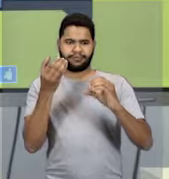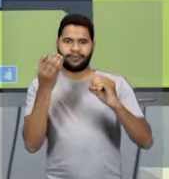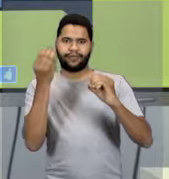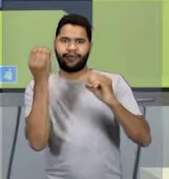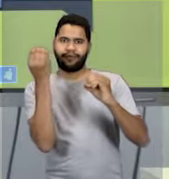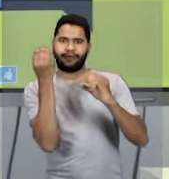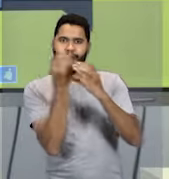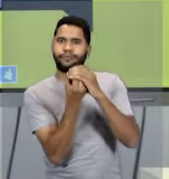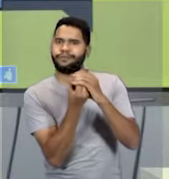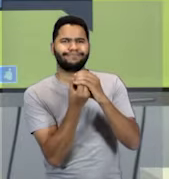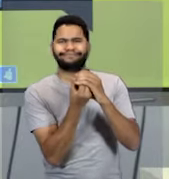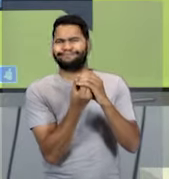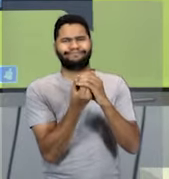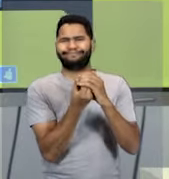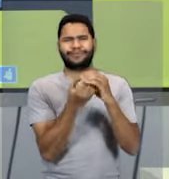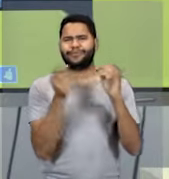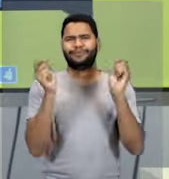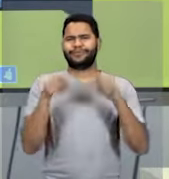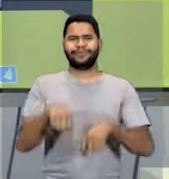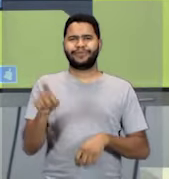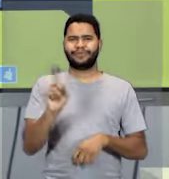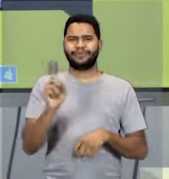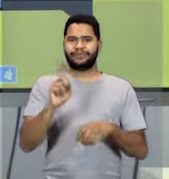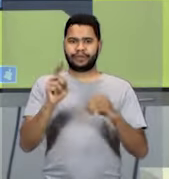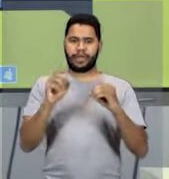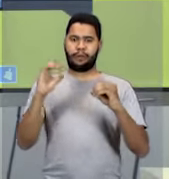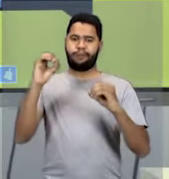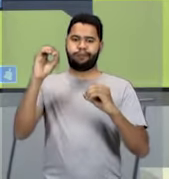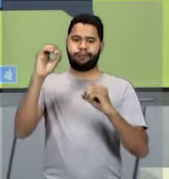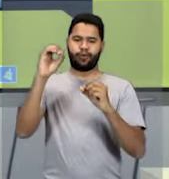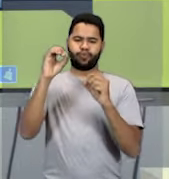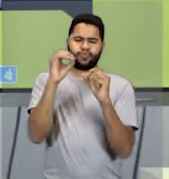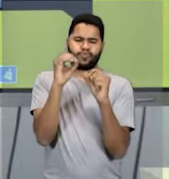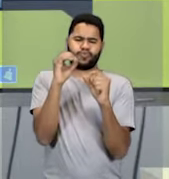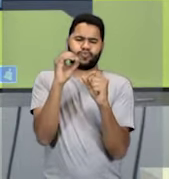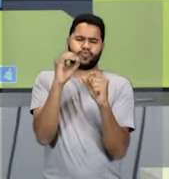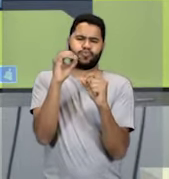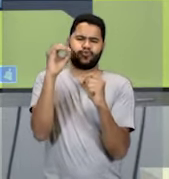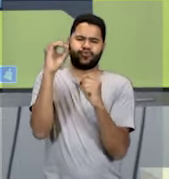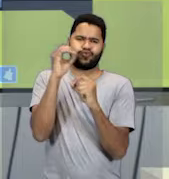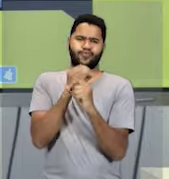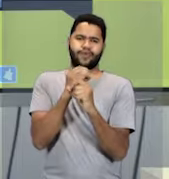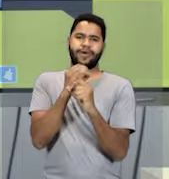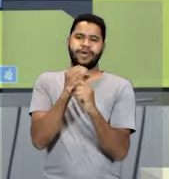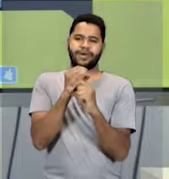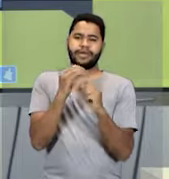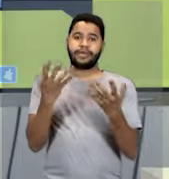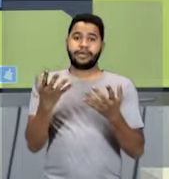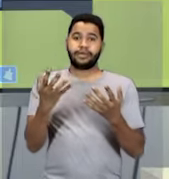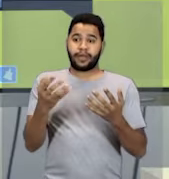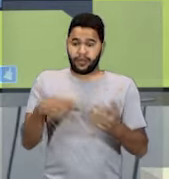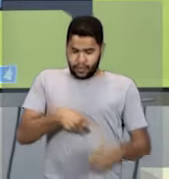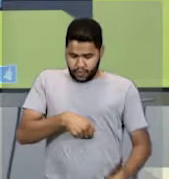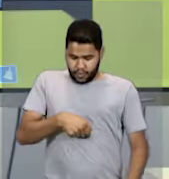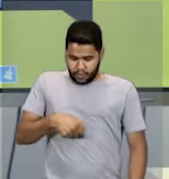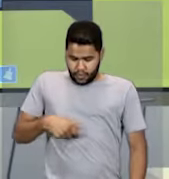um pedaço, aquele pedaço não cabe na sua célula. A função do sistema digestório, então,